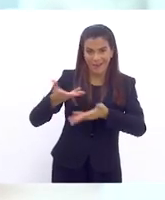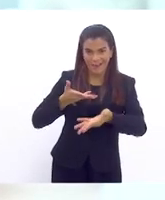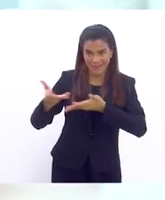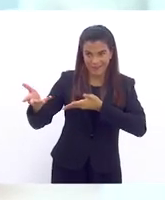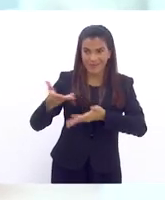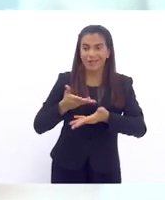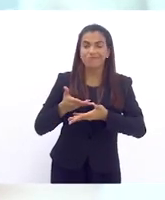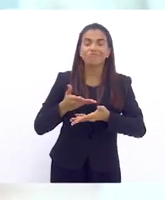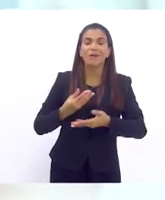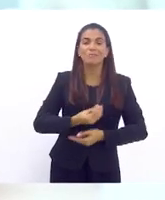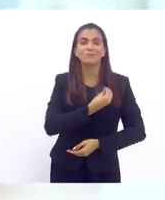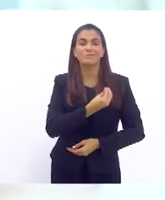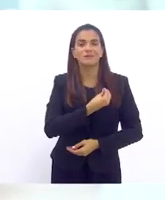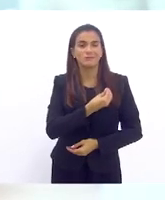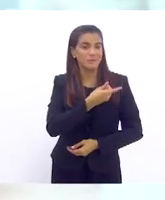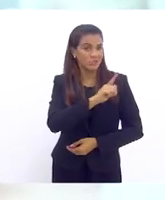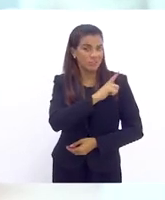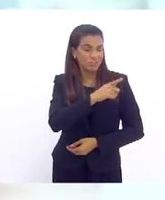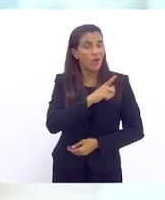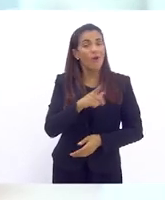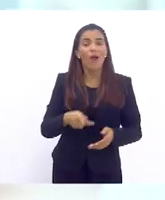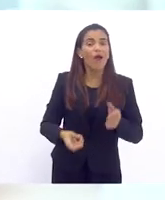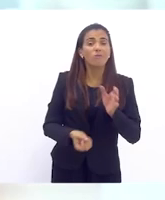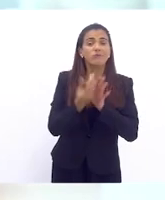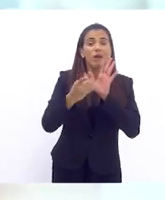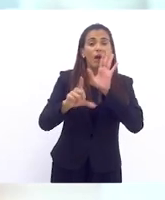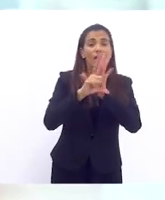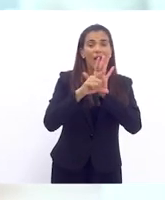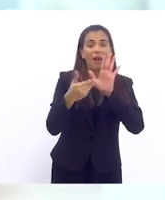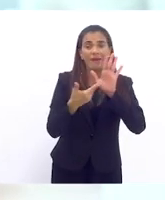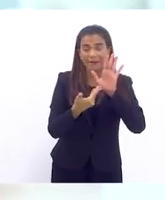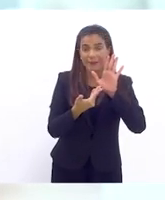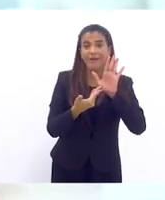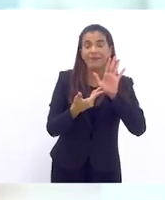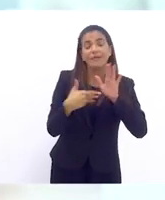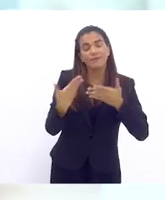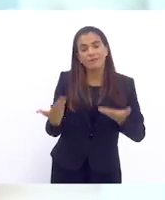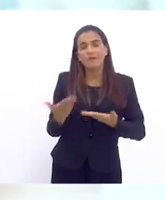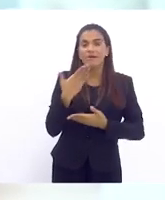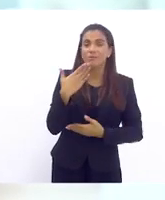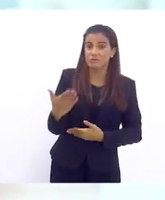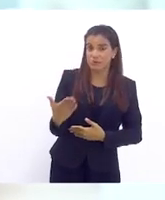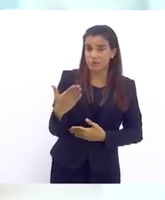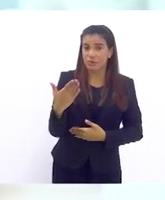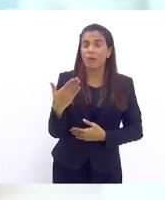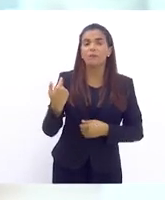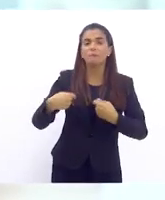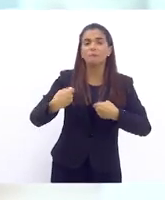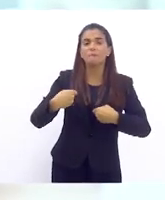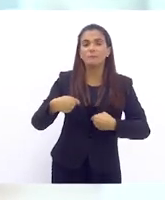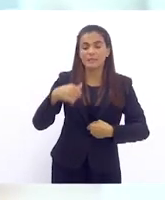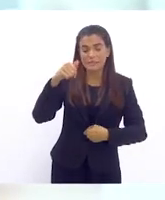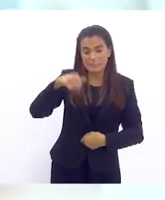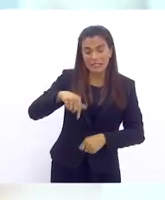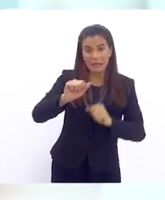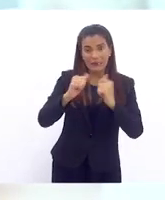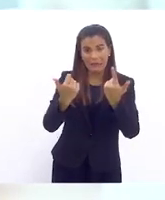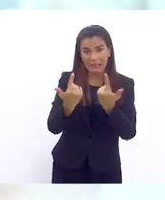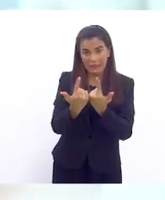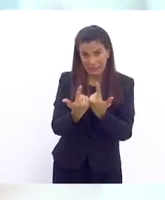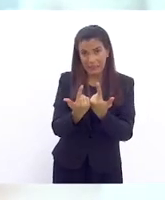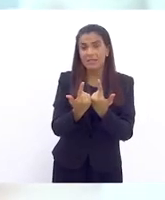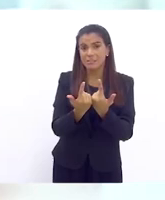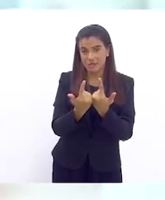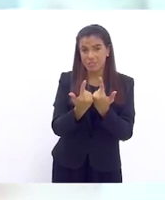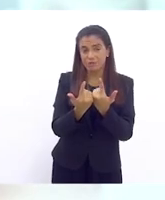que participam da gestão é criada por lei então assim a solicitação deve ser feita aqui nessa casa Legislativa para